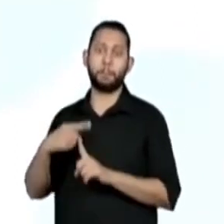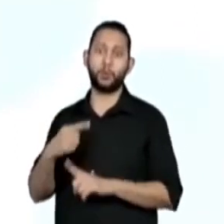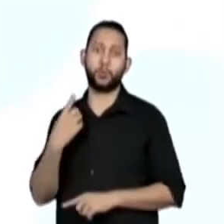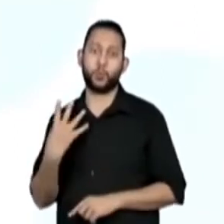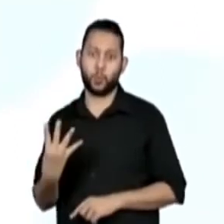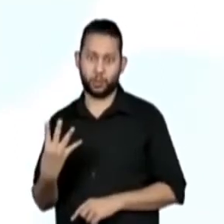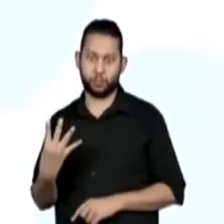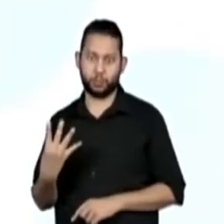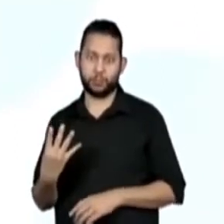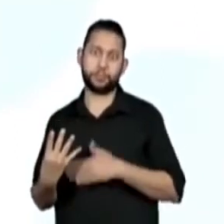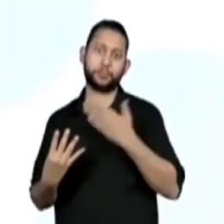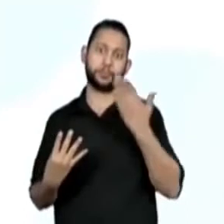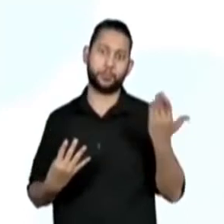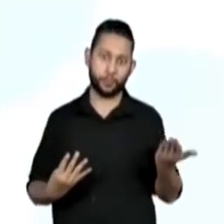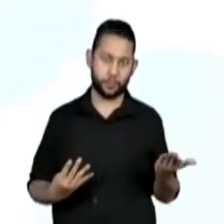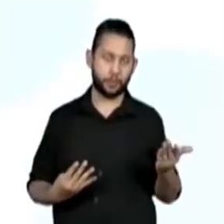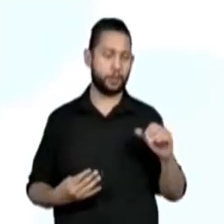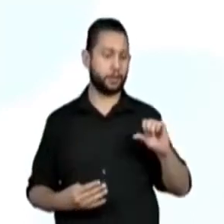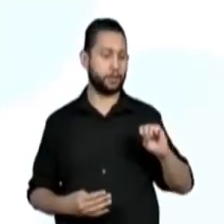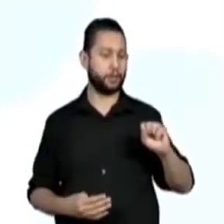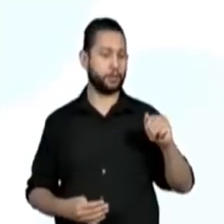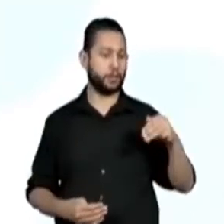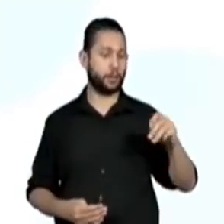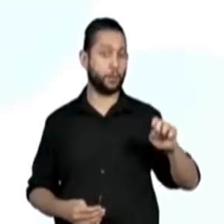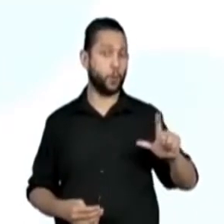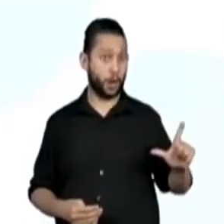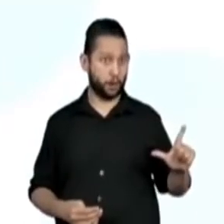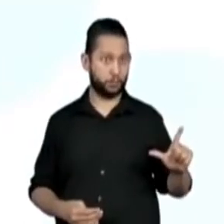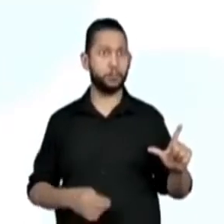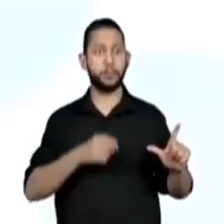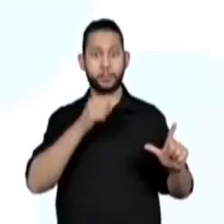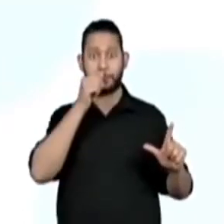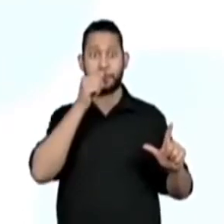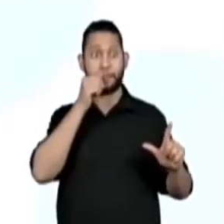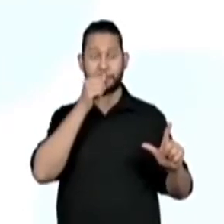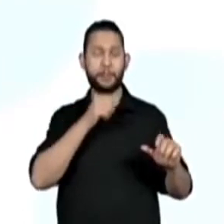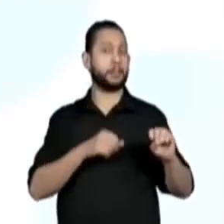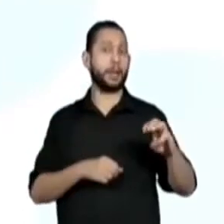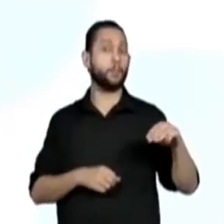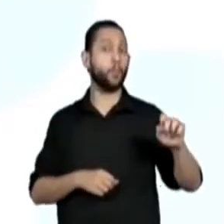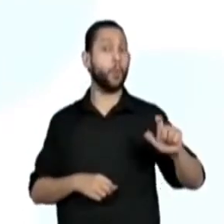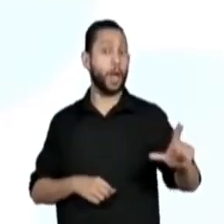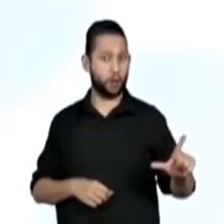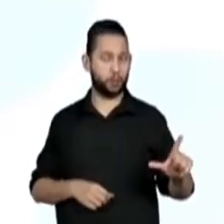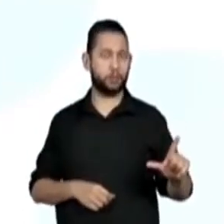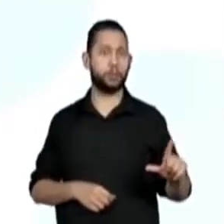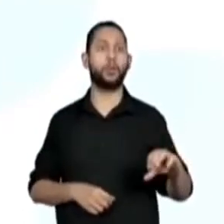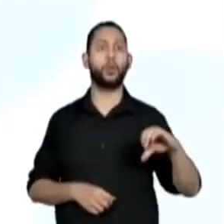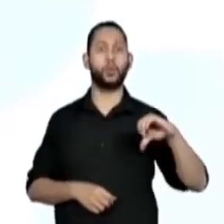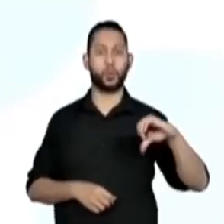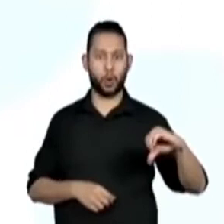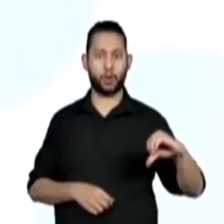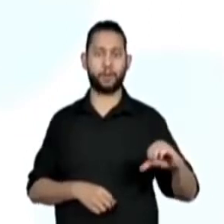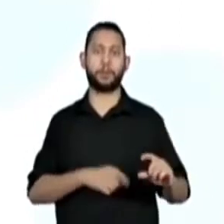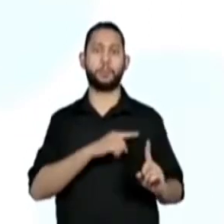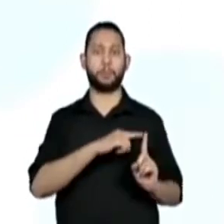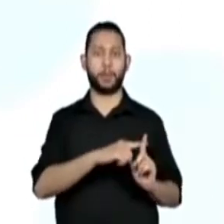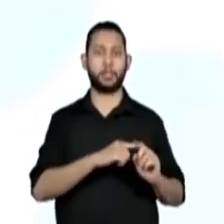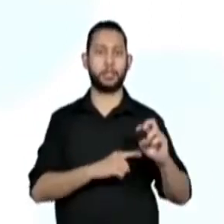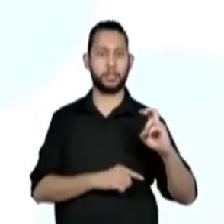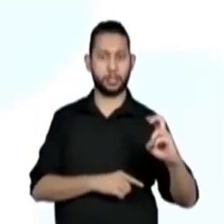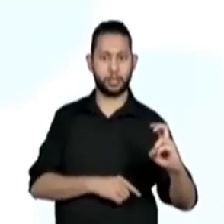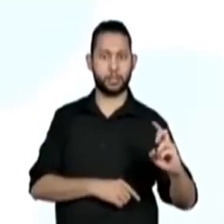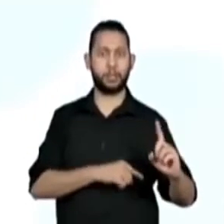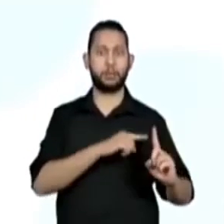seguida quatro cartas o total ficou o canal Total desculpa o o colega dele